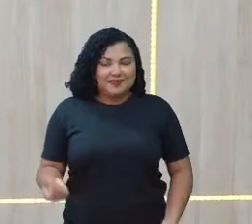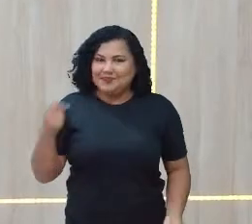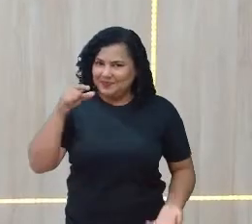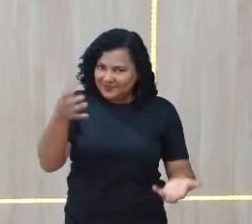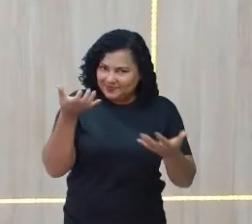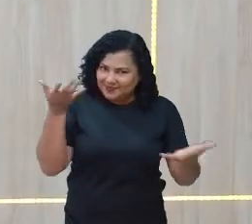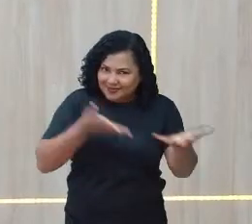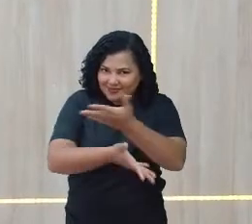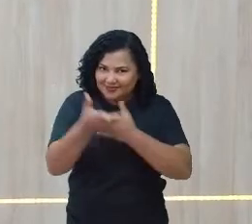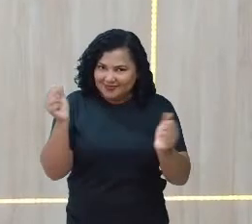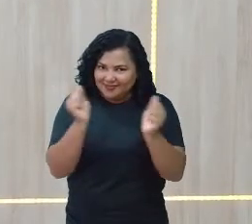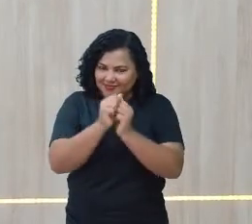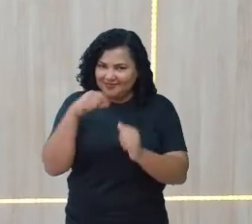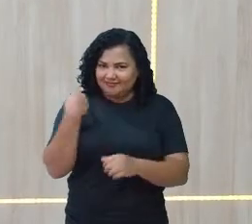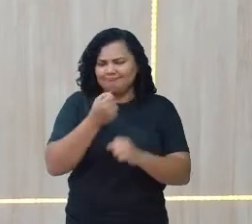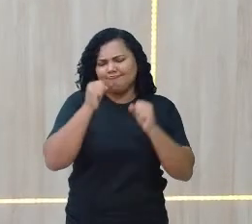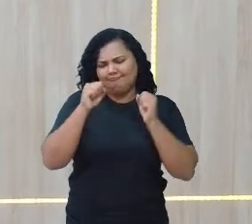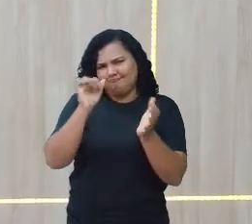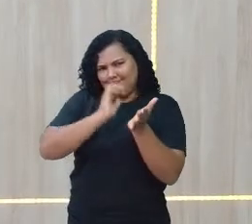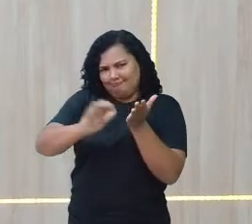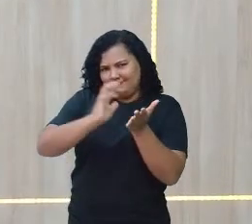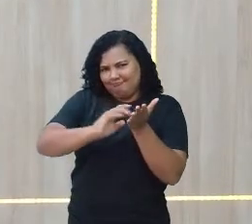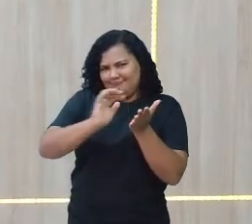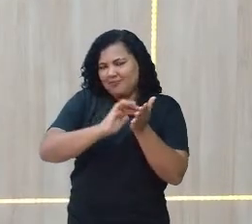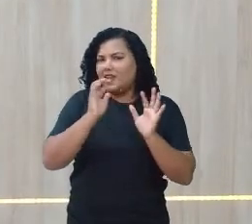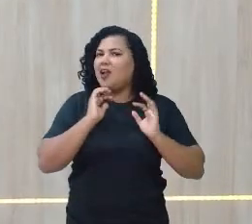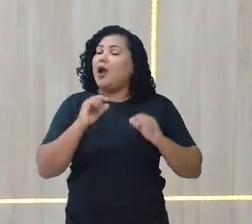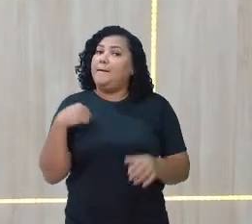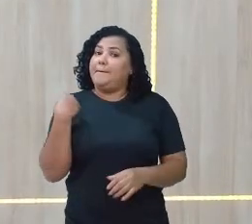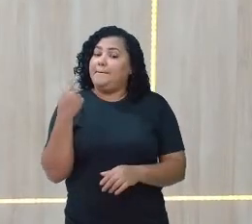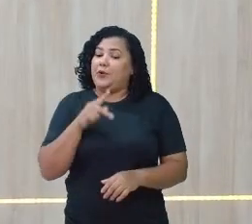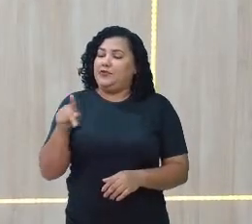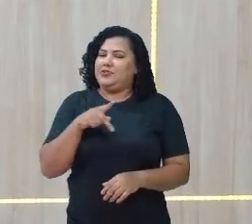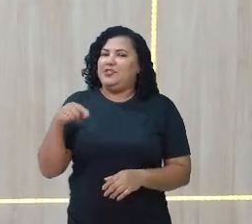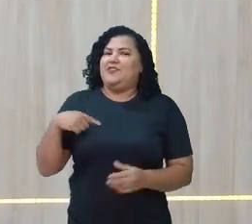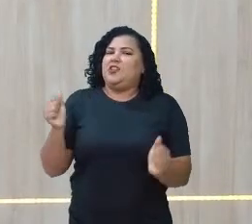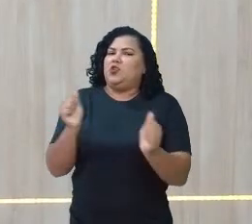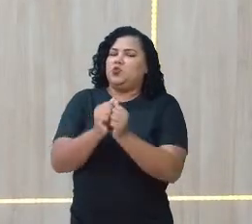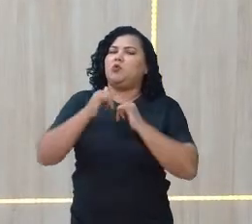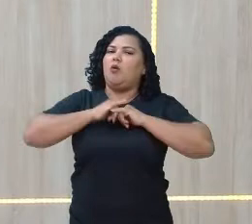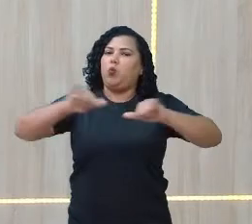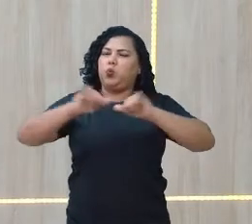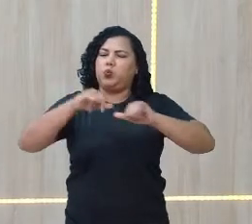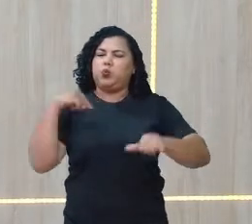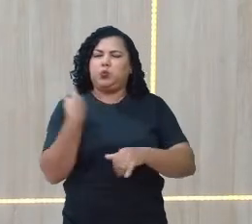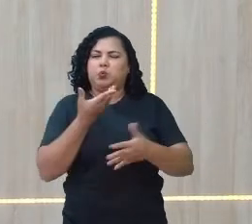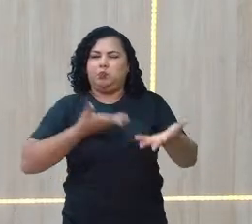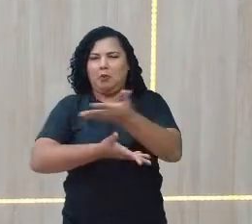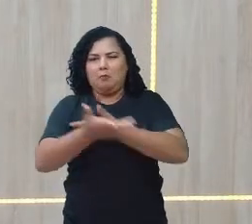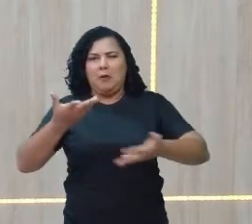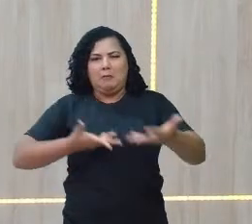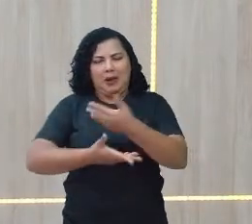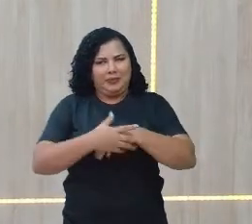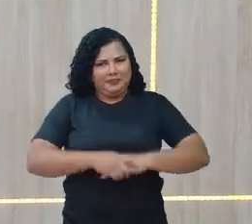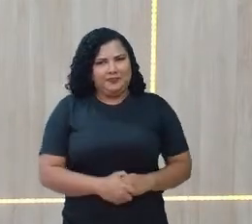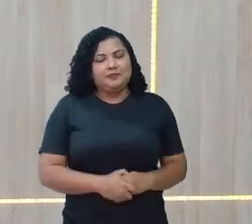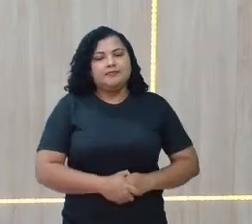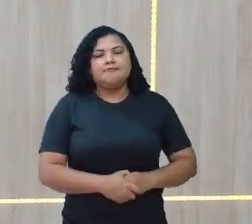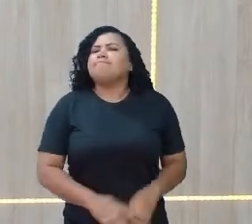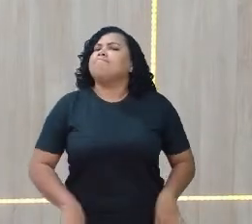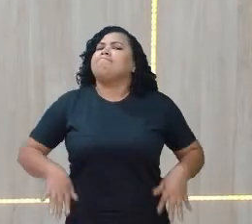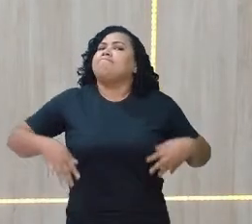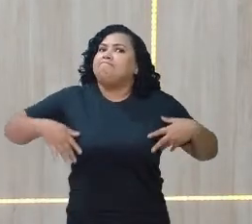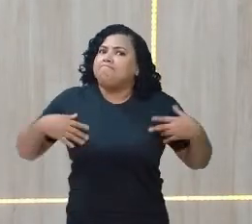né, interagir conosco, pode escrever aí. A professora Rosângela vai estar aqui, né, passando para a gente todas as informações. Gente, ó, eu começo perguntando o seguinte